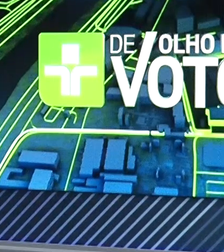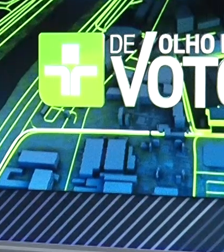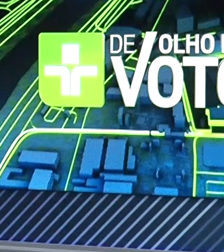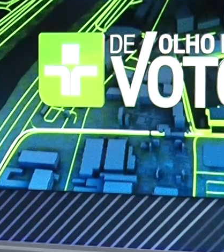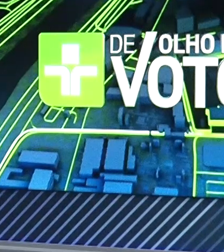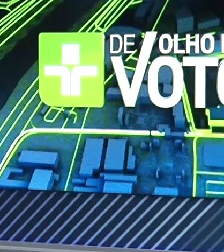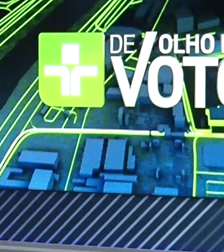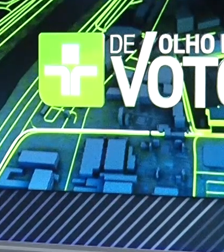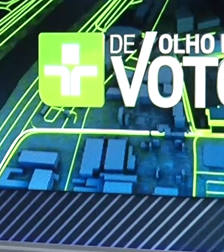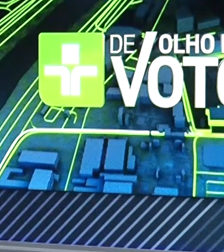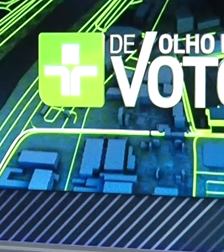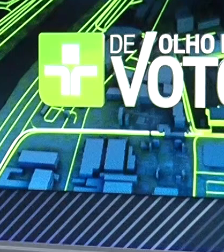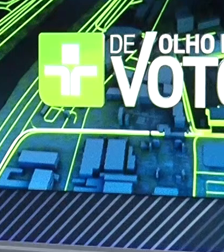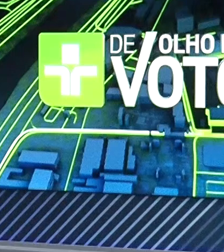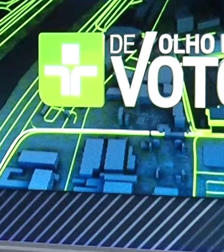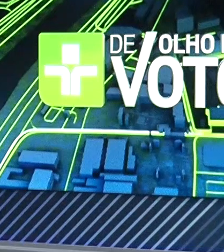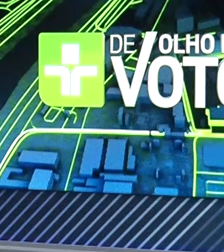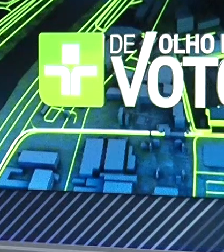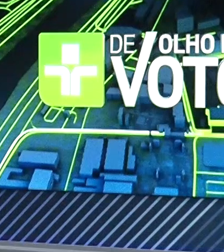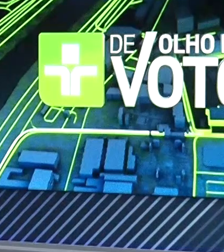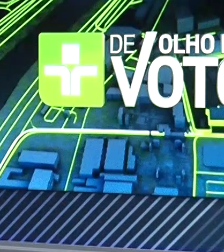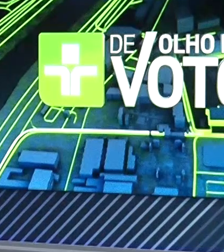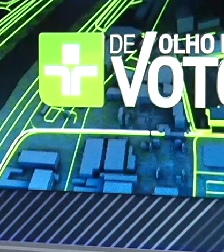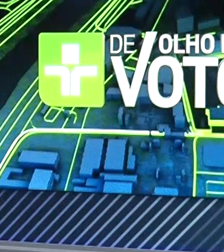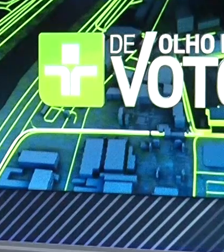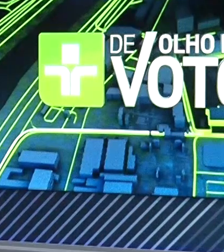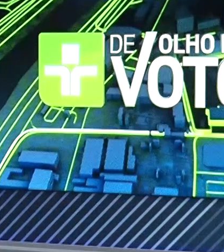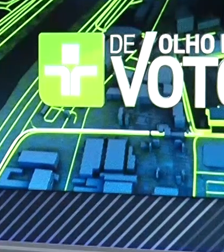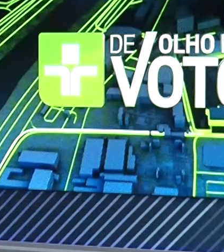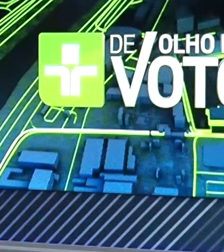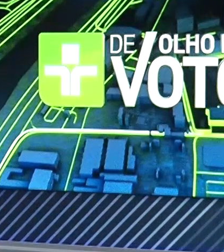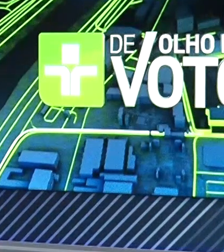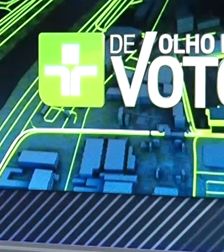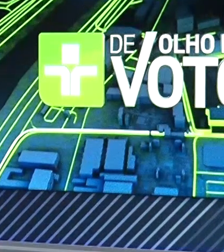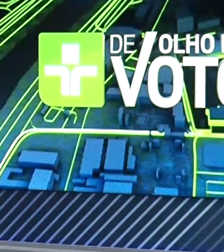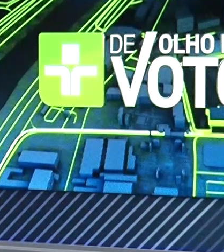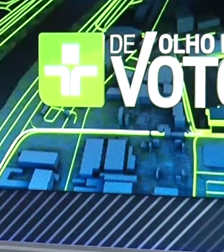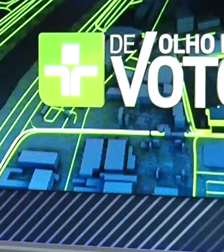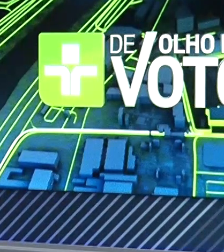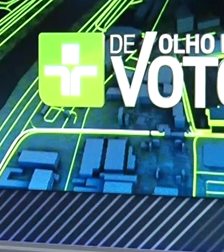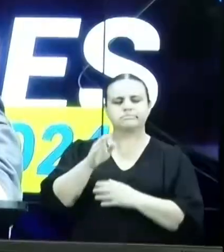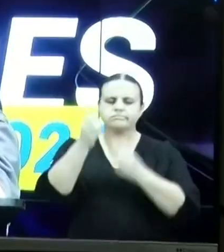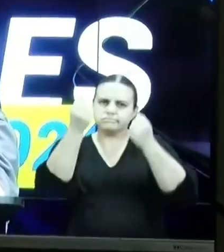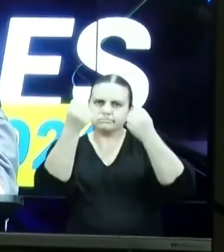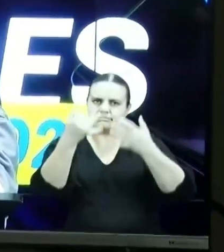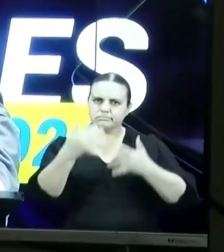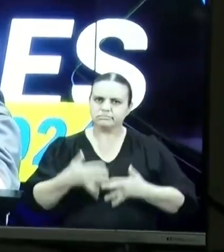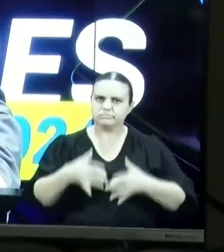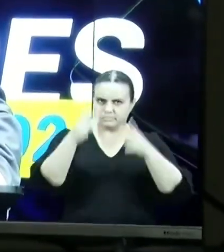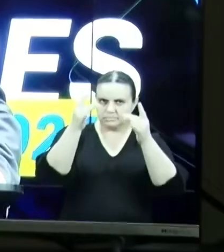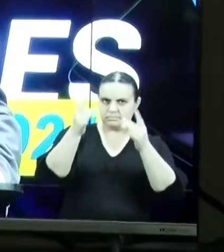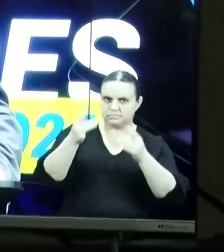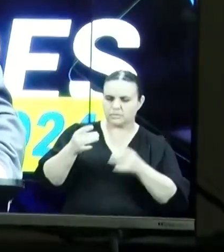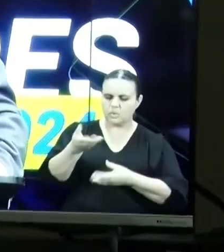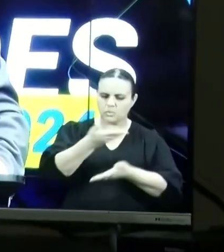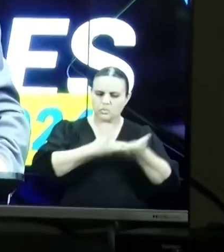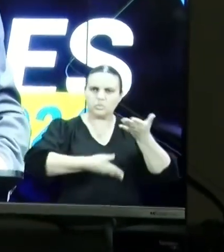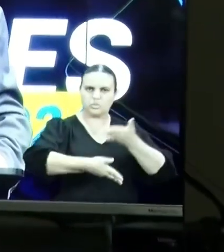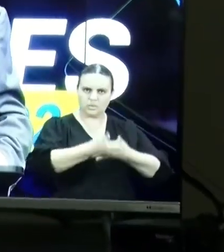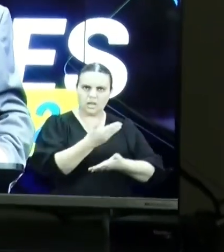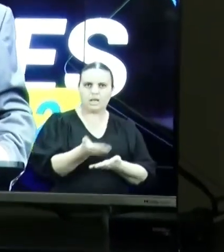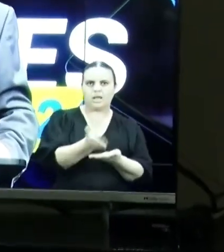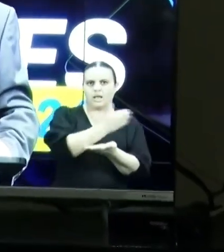cinegrafista Ricardo fraga esam em alguns locais da cidade para mostrar repercussão olhos